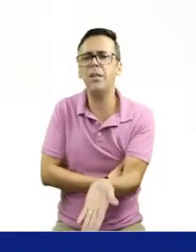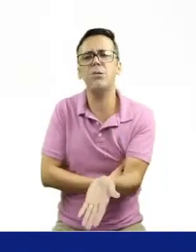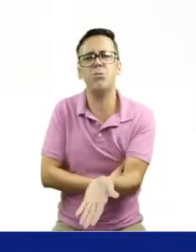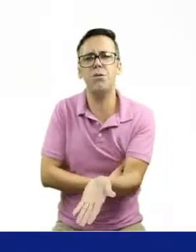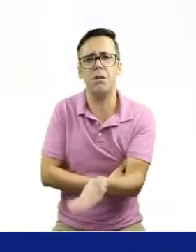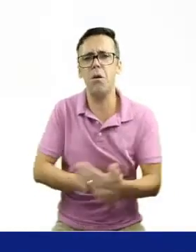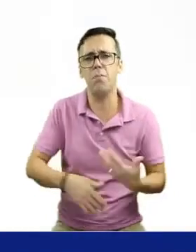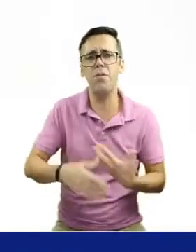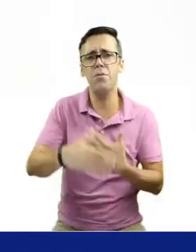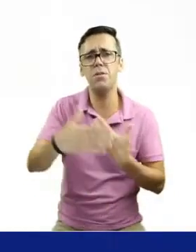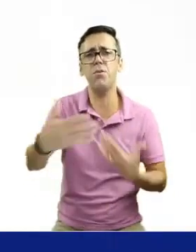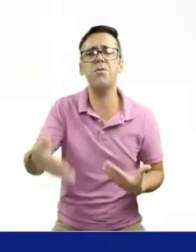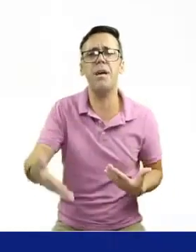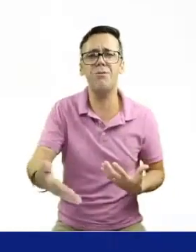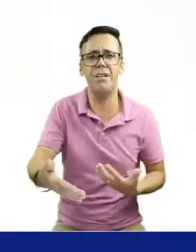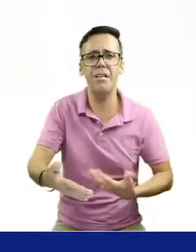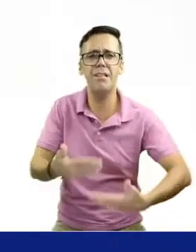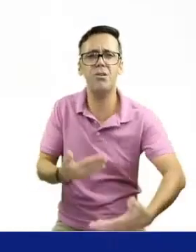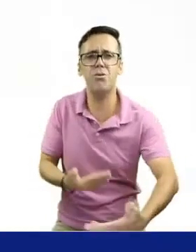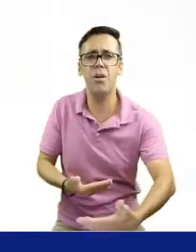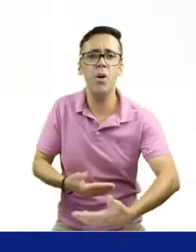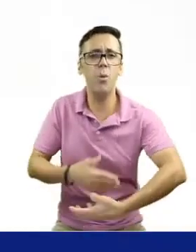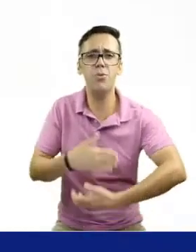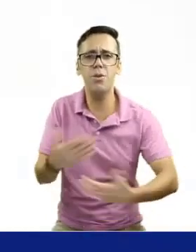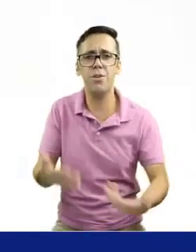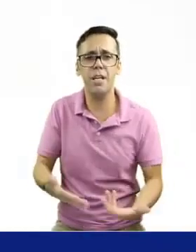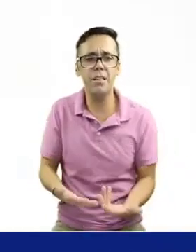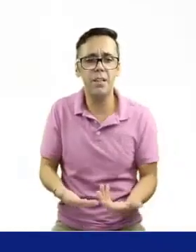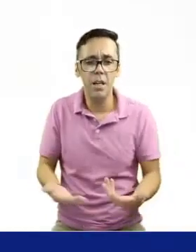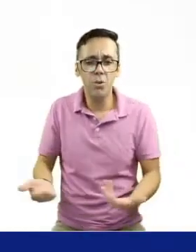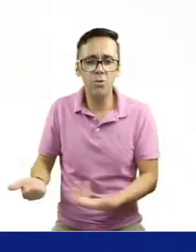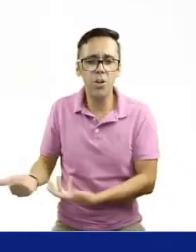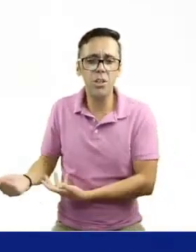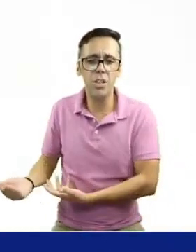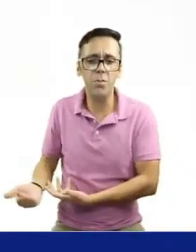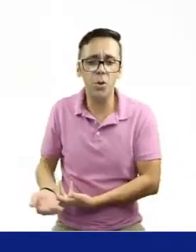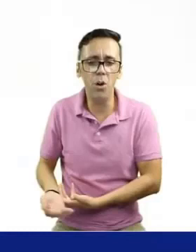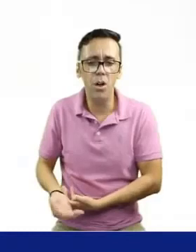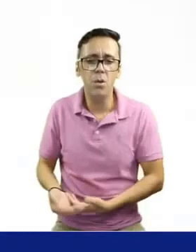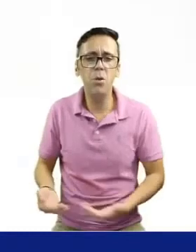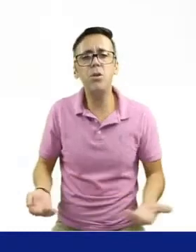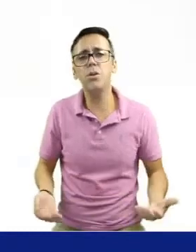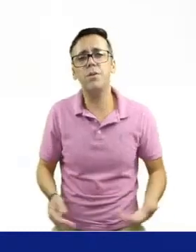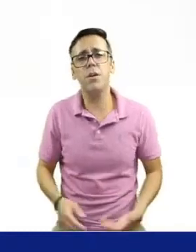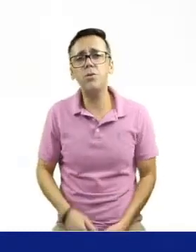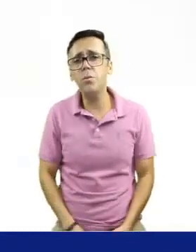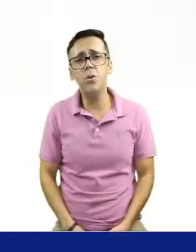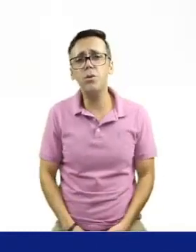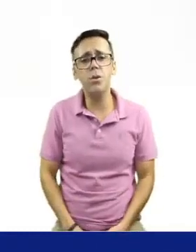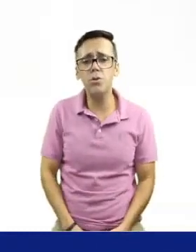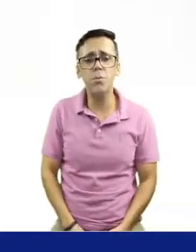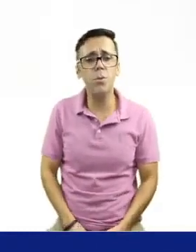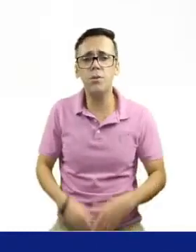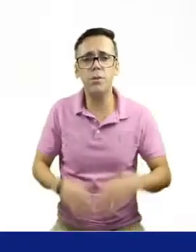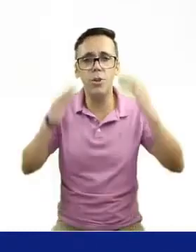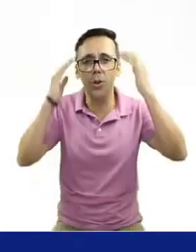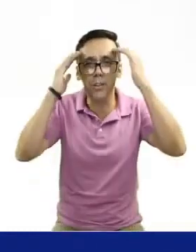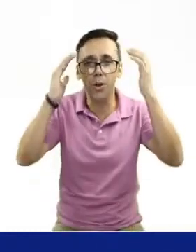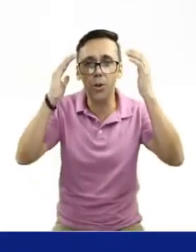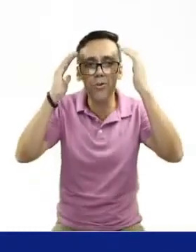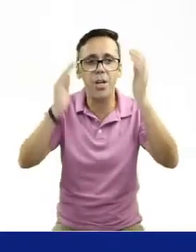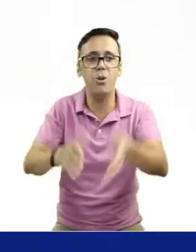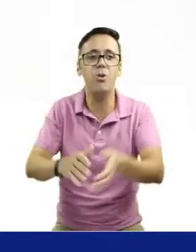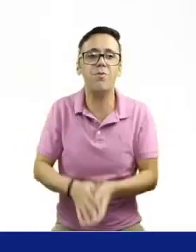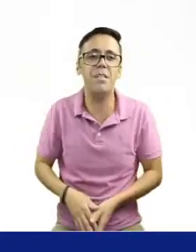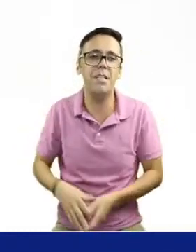Espera aí tem 50 questões aqui ó prova com os enunciados grandes que a sua opções grandes osso gente já terminou meu Deus do céu eu sou eu sou muito